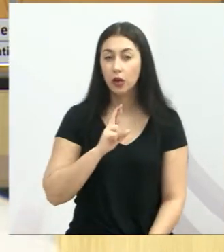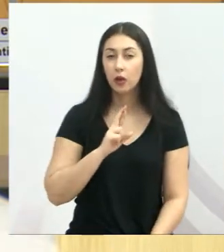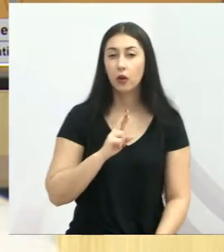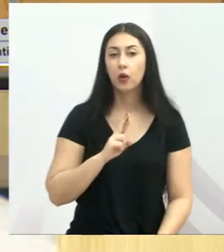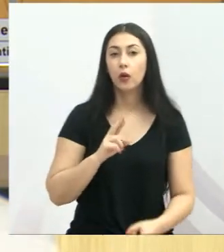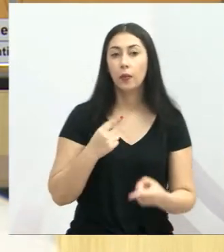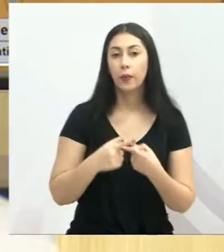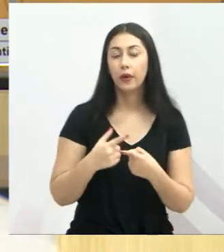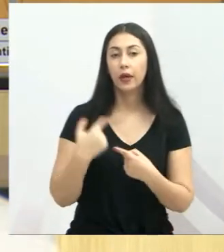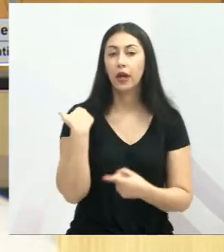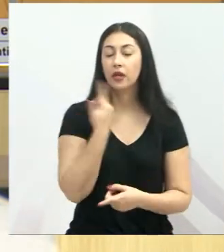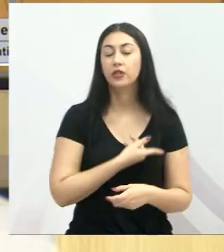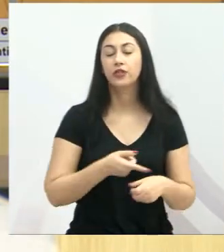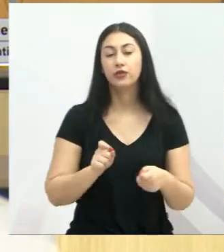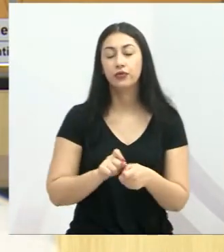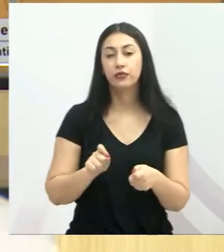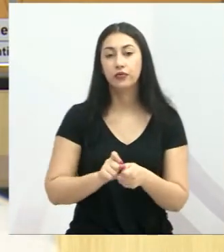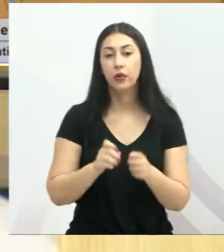ofício AT